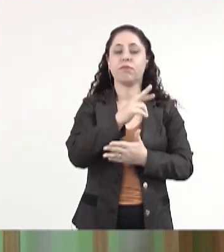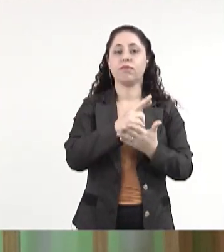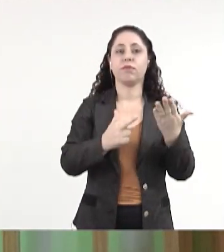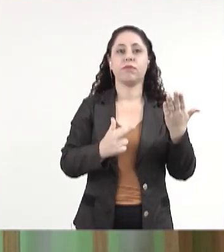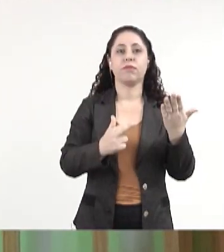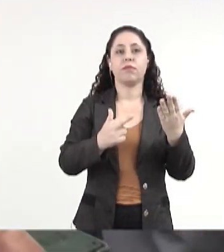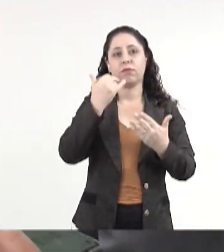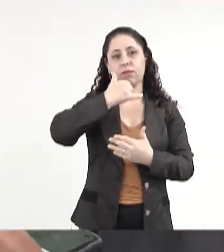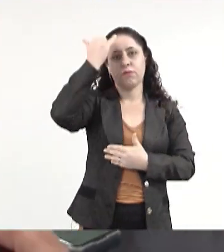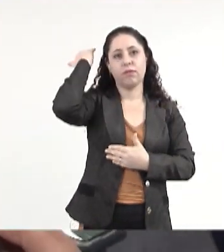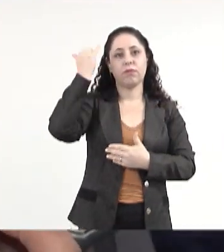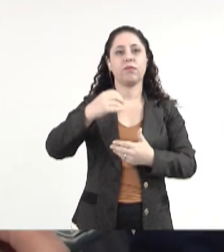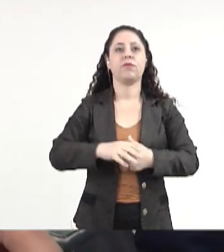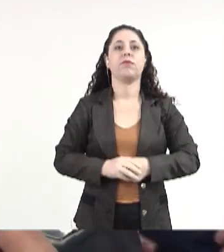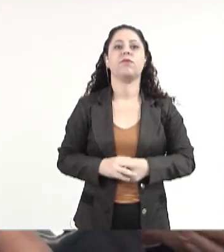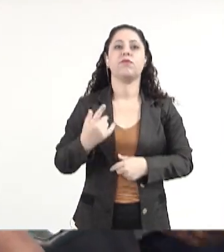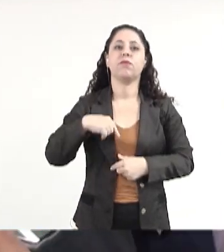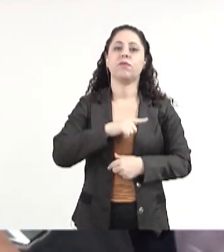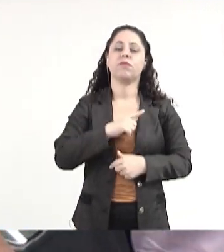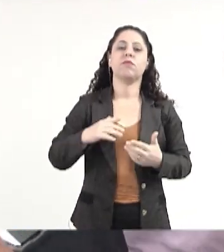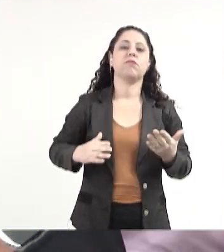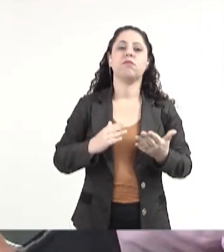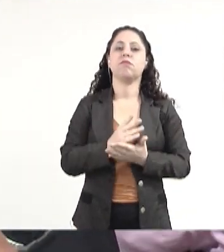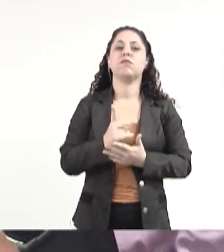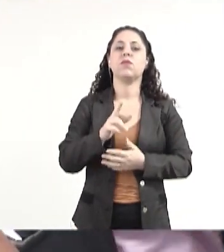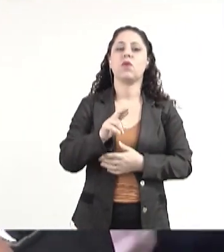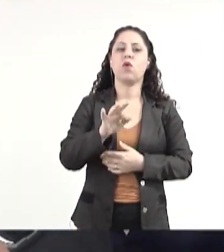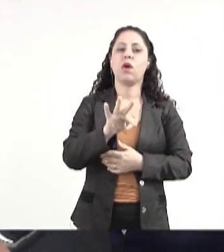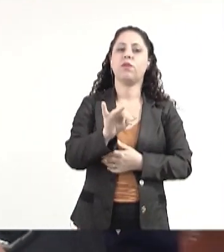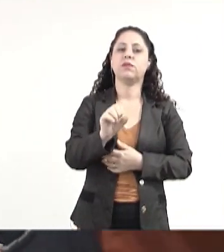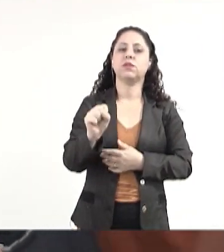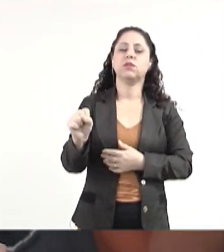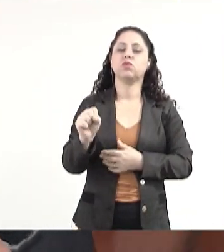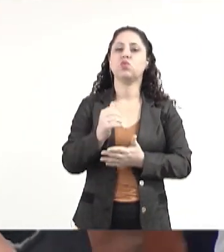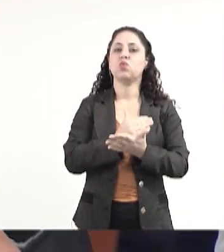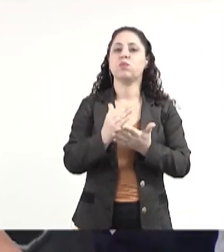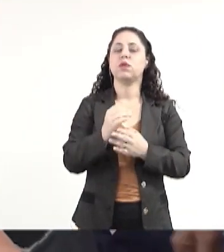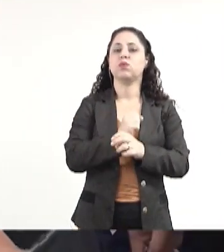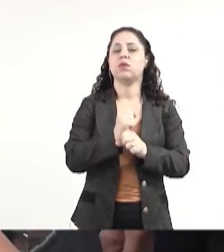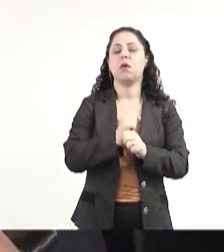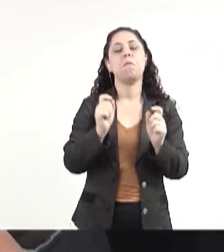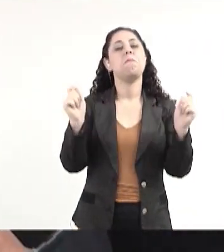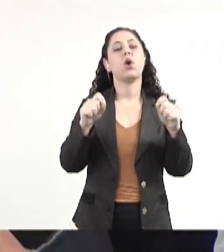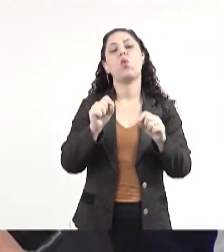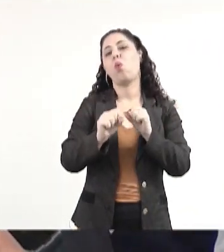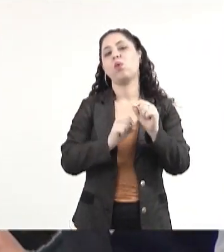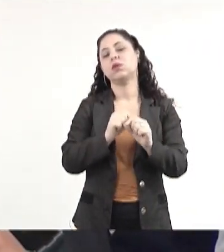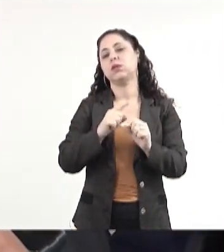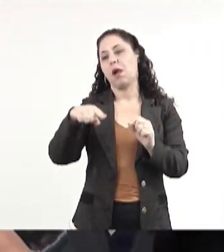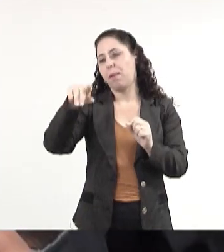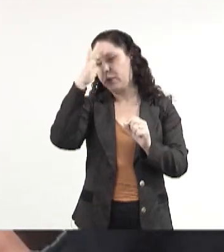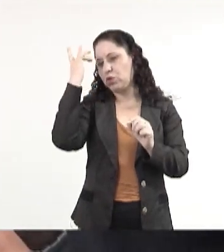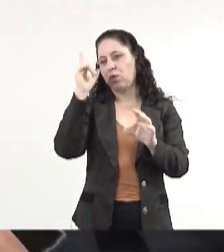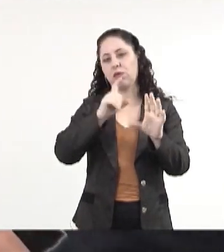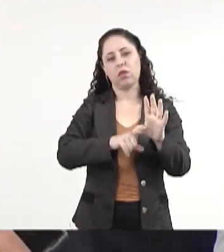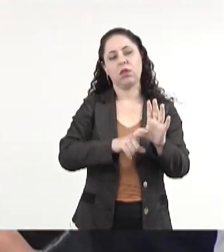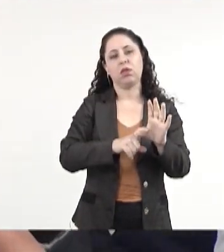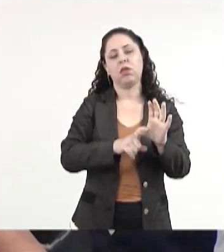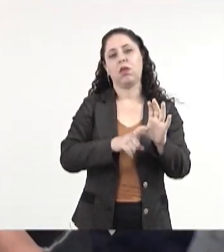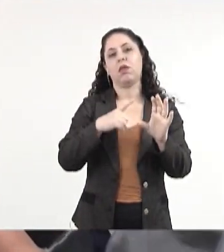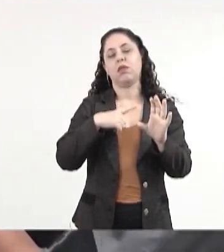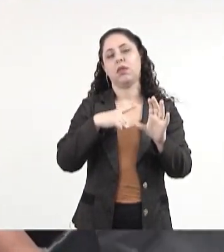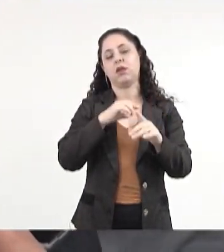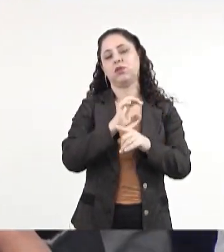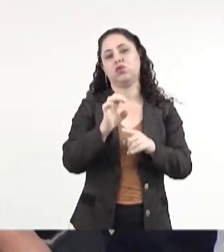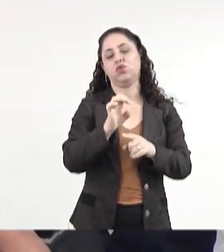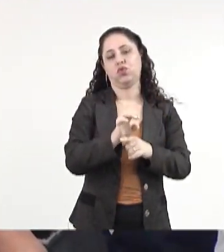Mock. Nós aprovamos o Refis, no início do ano, possibilitando aqueles que têm débitos pendentes